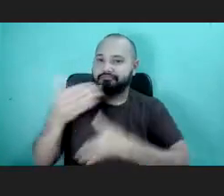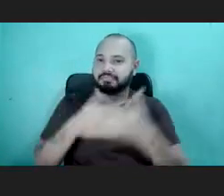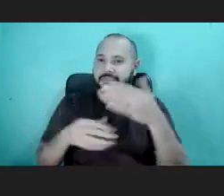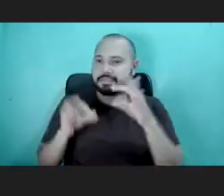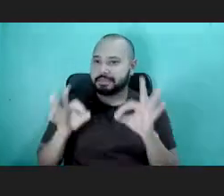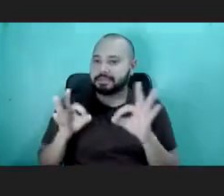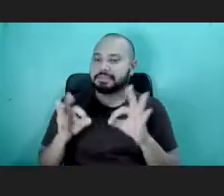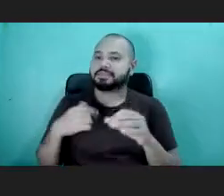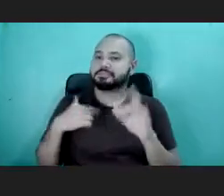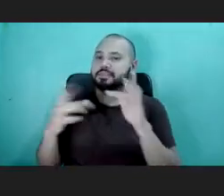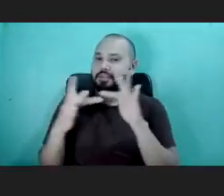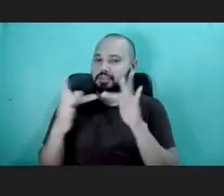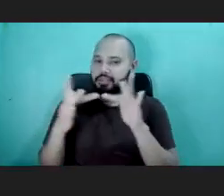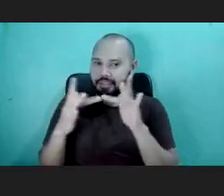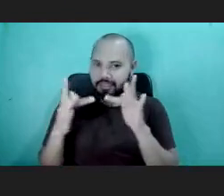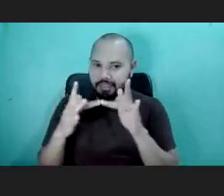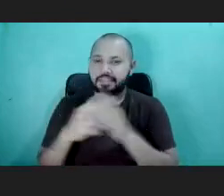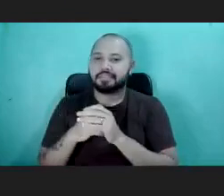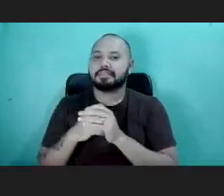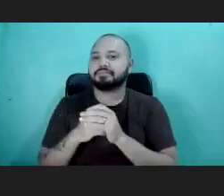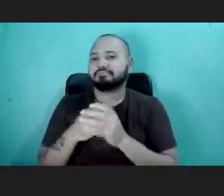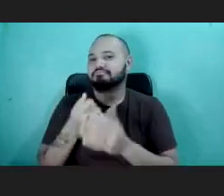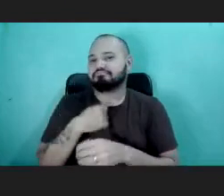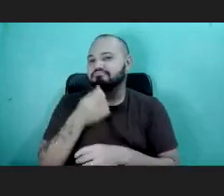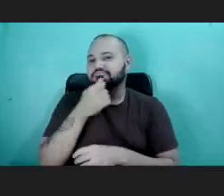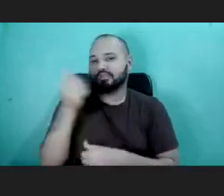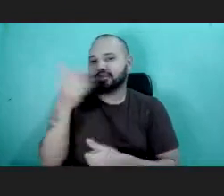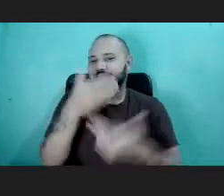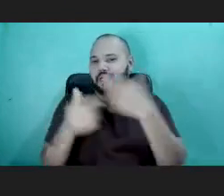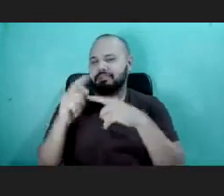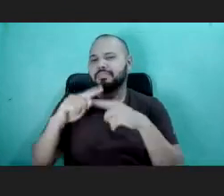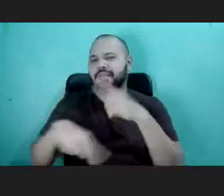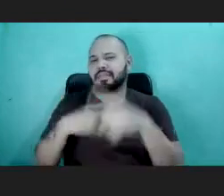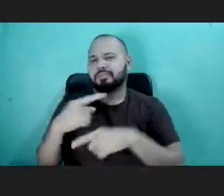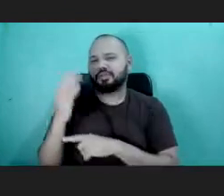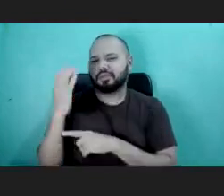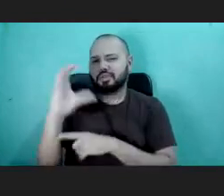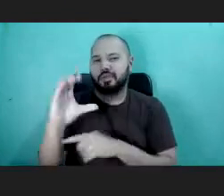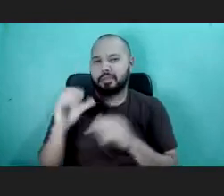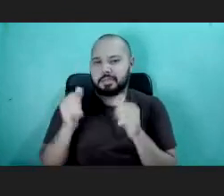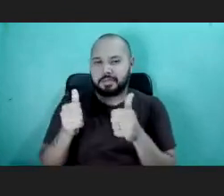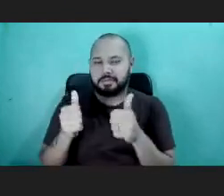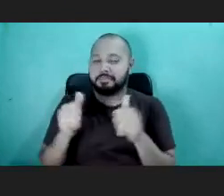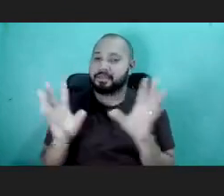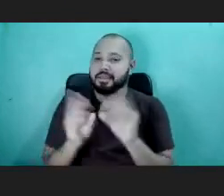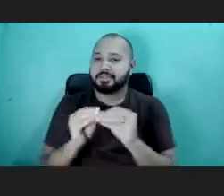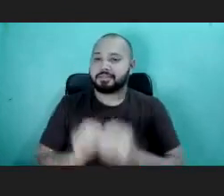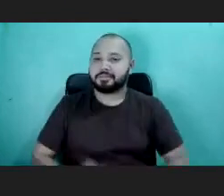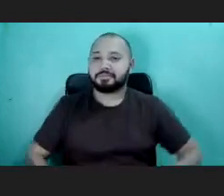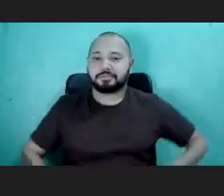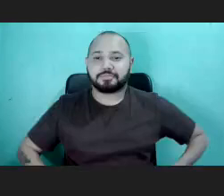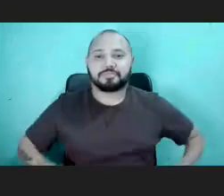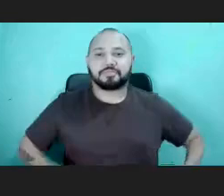Meus contatos também. Enfim, não coloquei no slide, mas posso disponibilizar. Né? É isso.